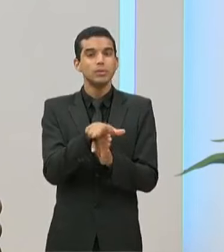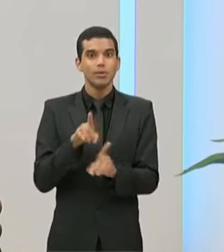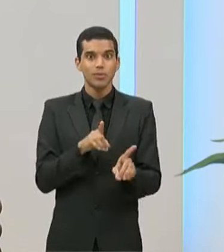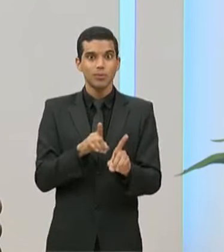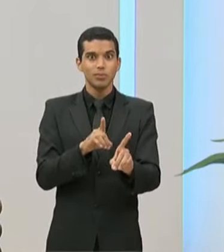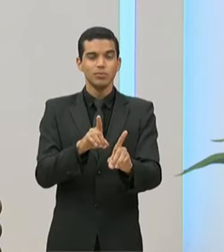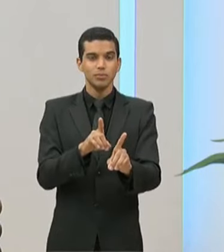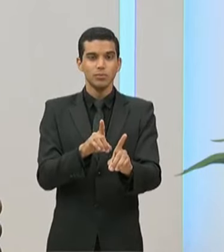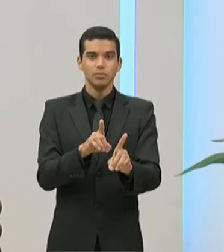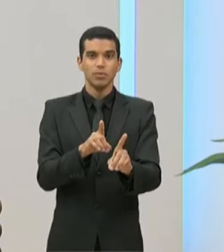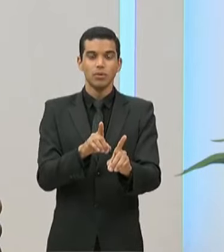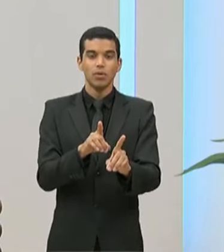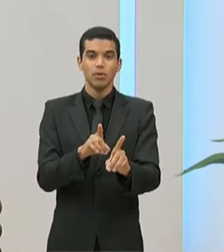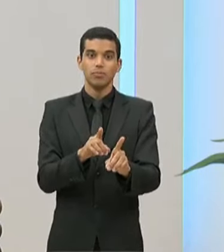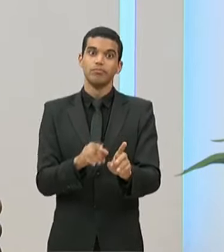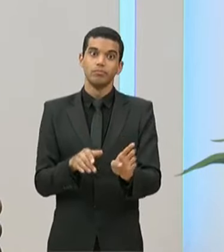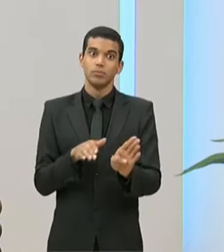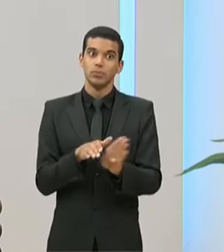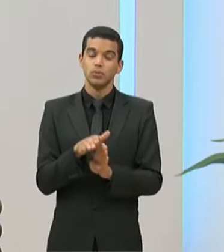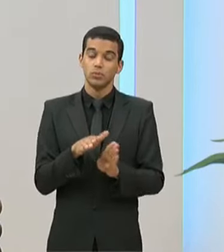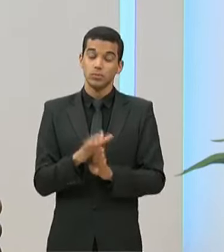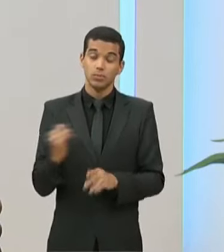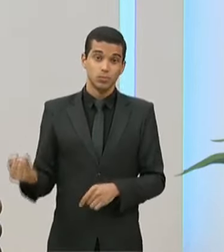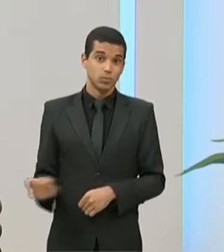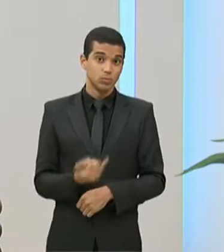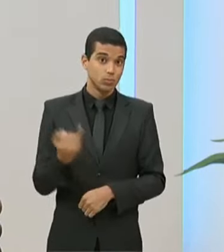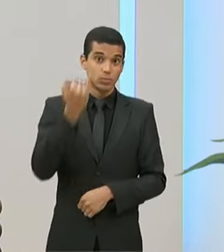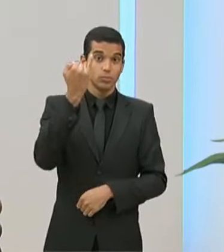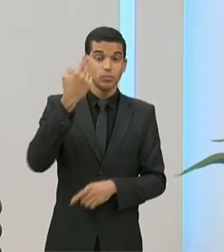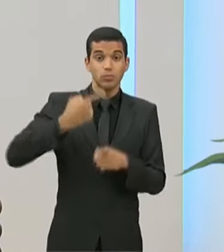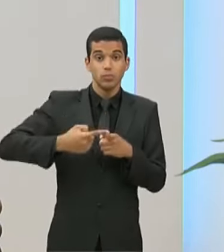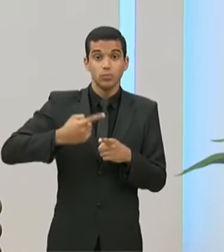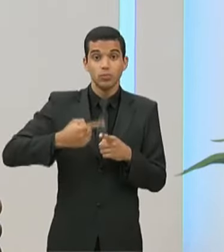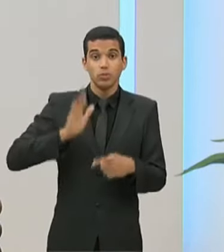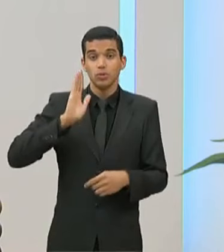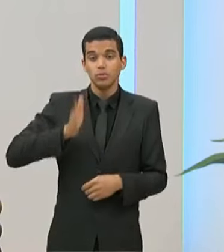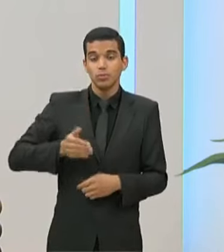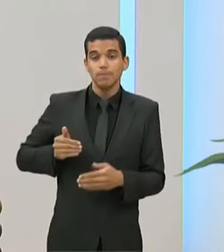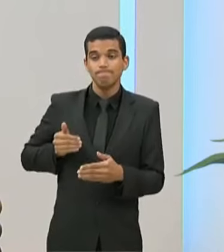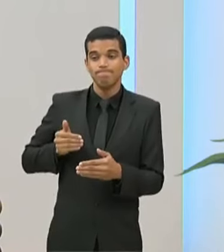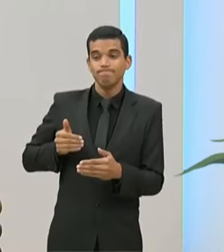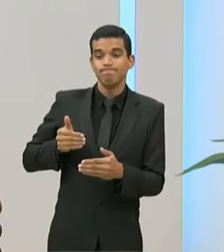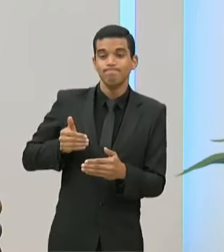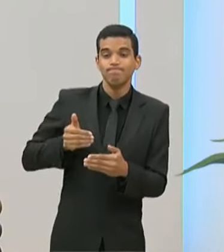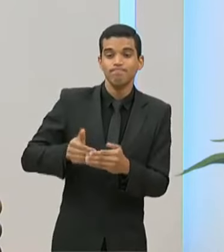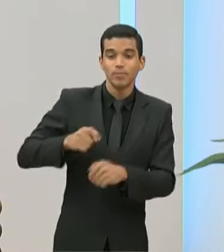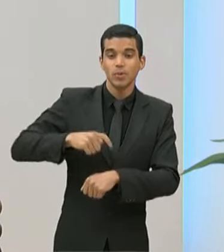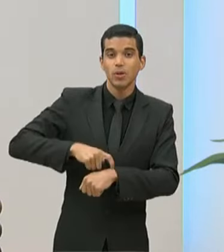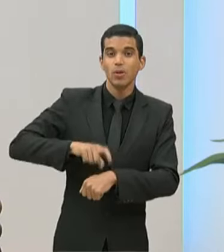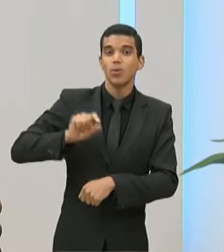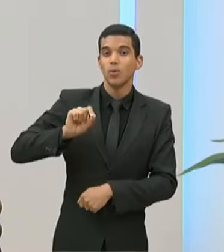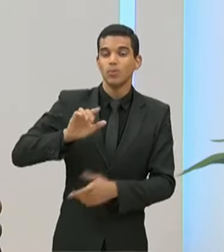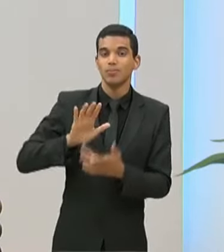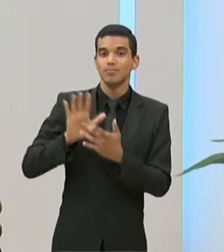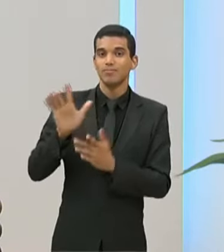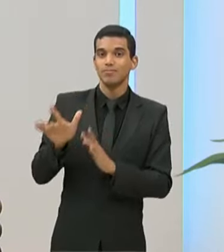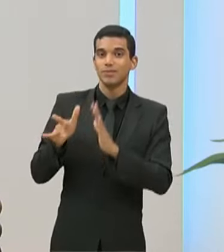essas muito necessárias, porque estava se aproximando o momento do